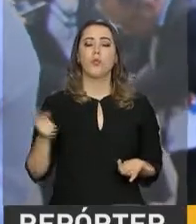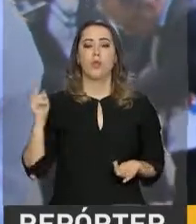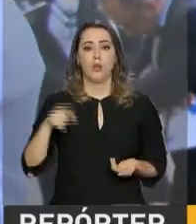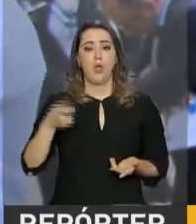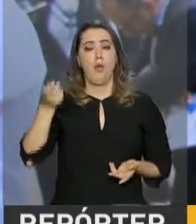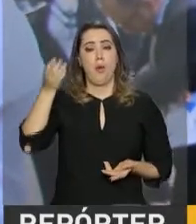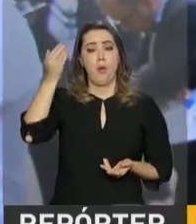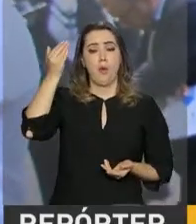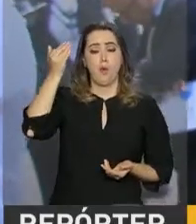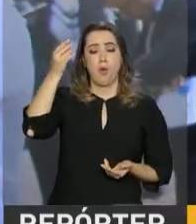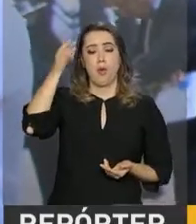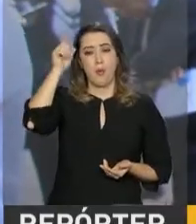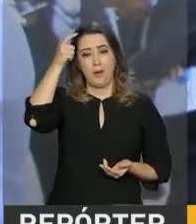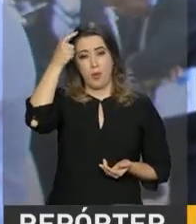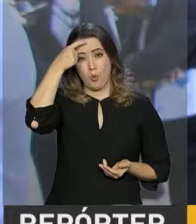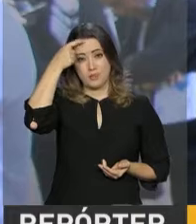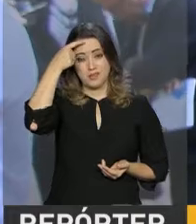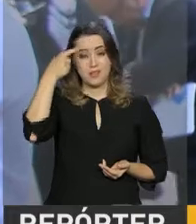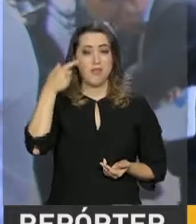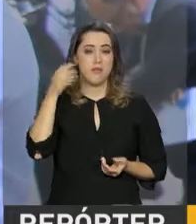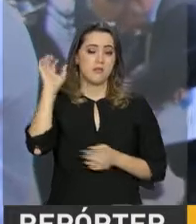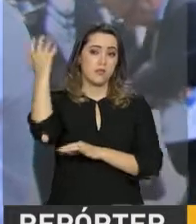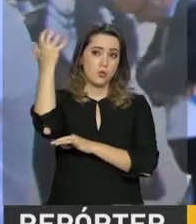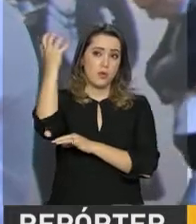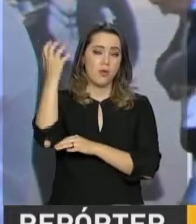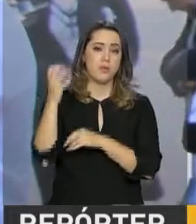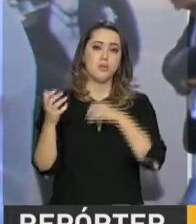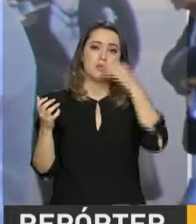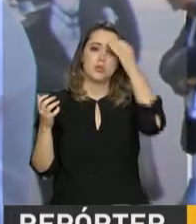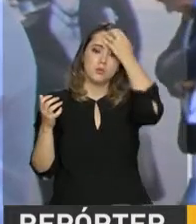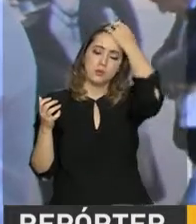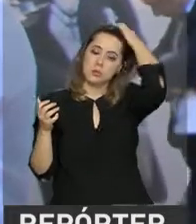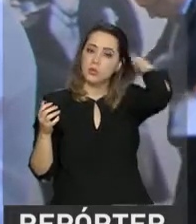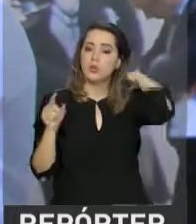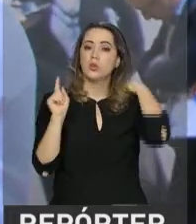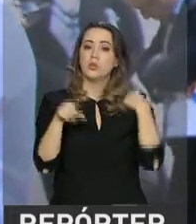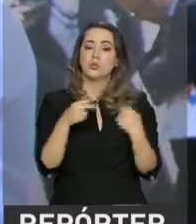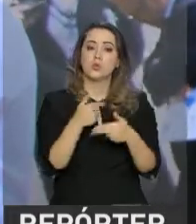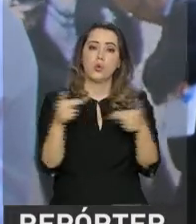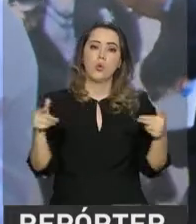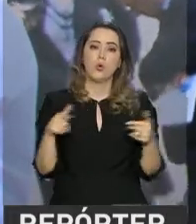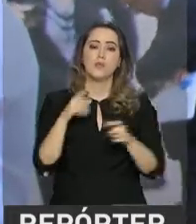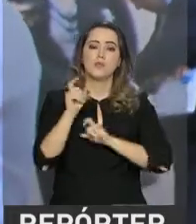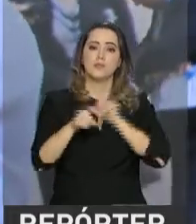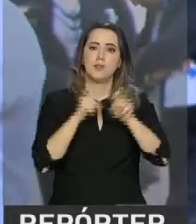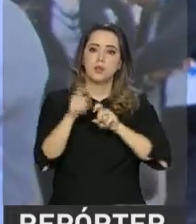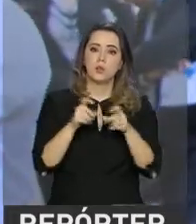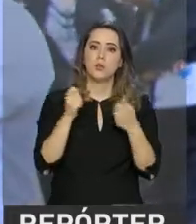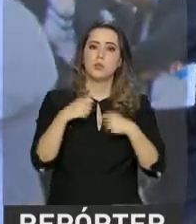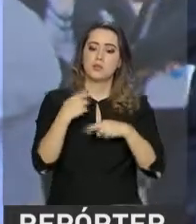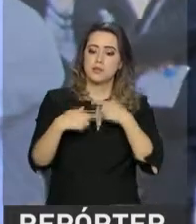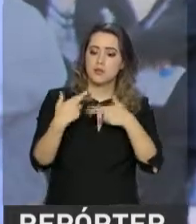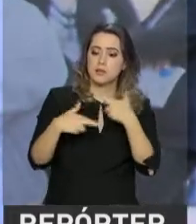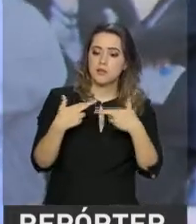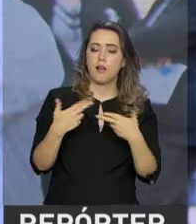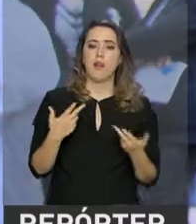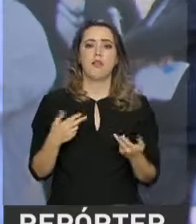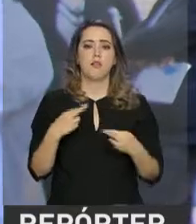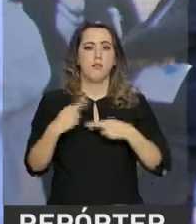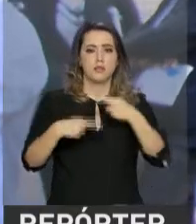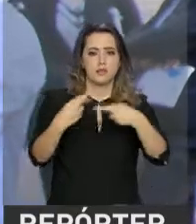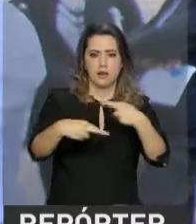consciência de meio ambiente de disposição de equipamentos eletrônicos ao mesmo tempo é um reaproveitamento